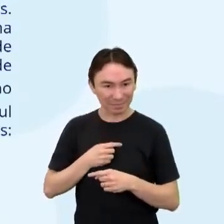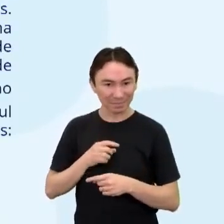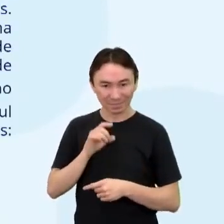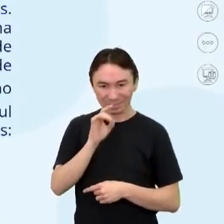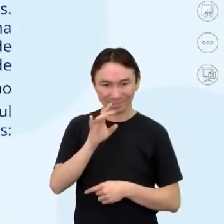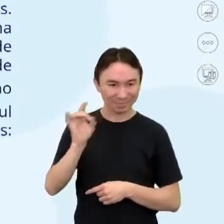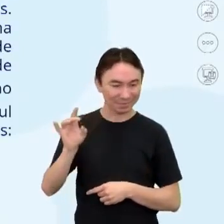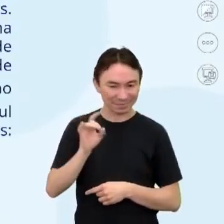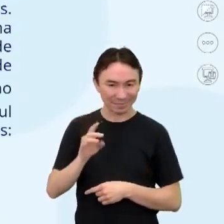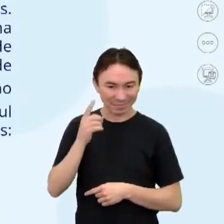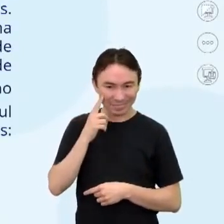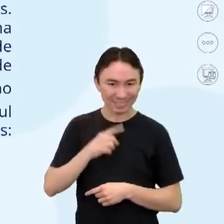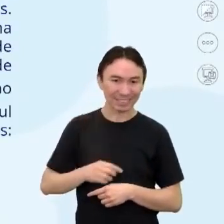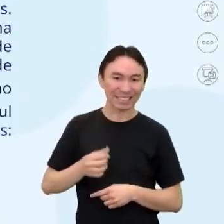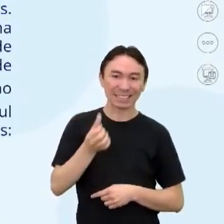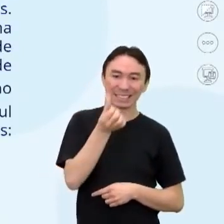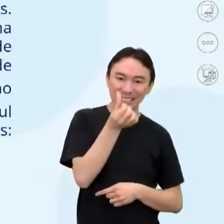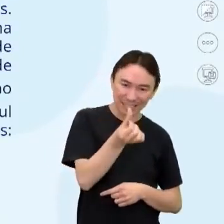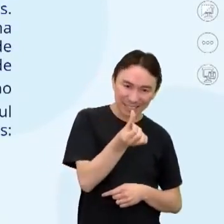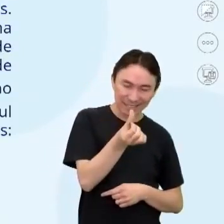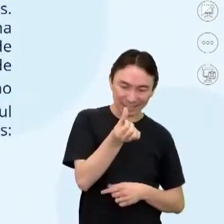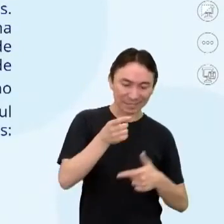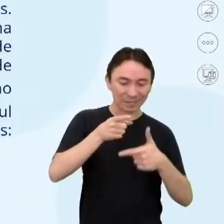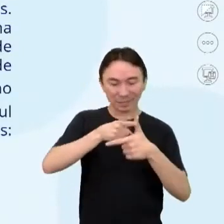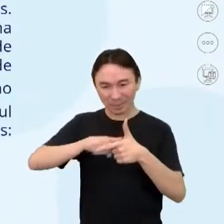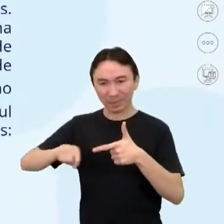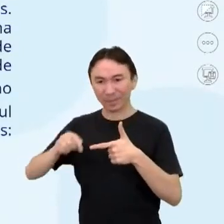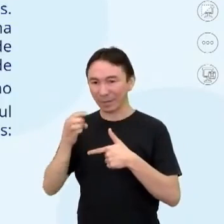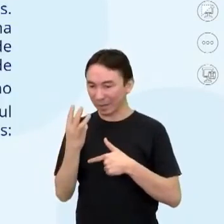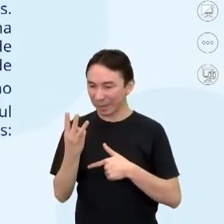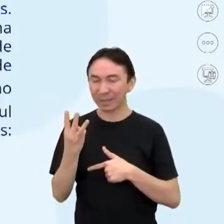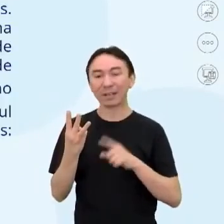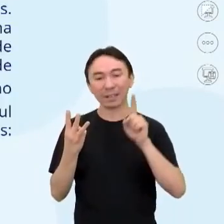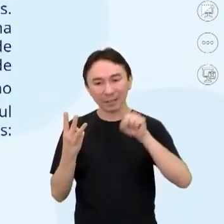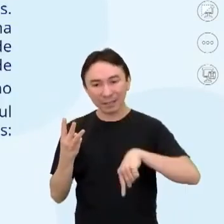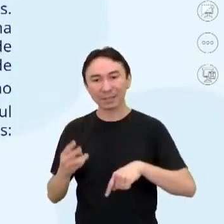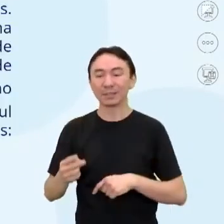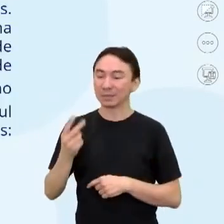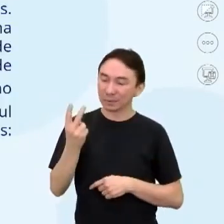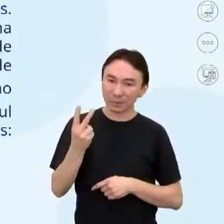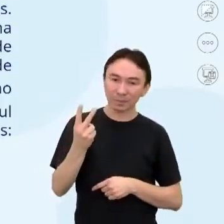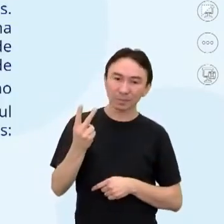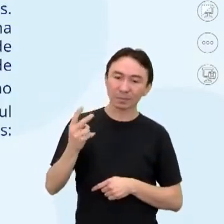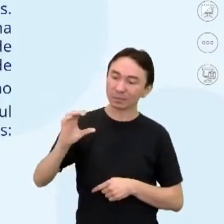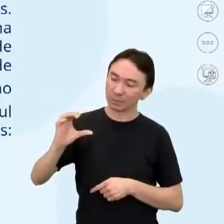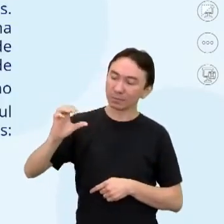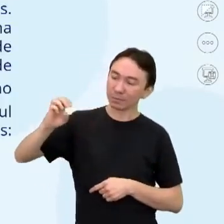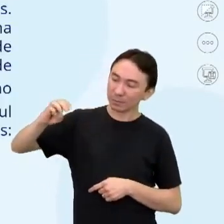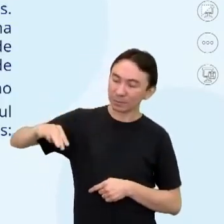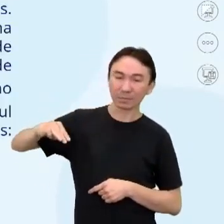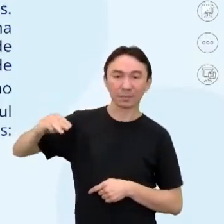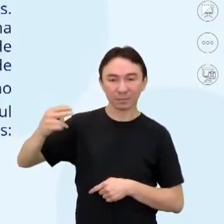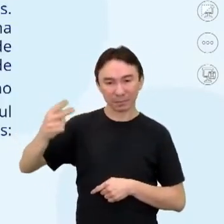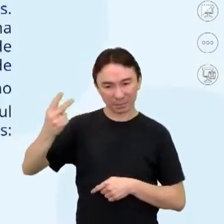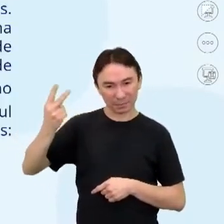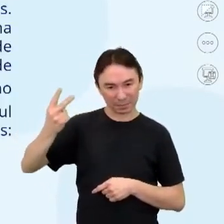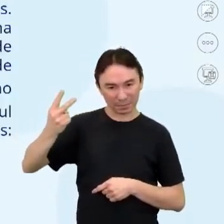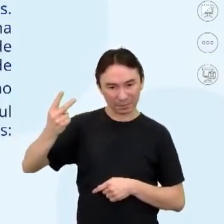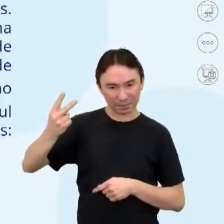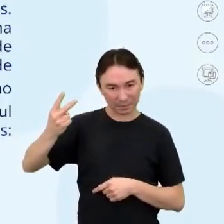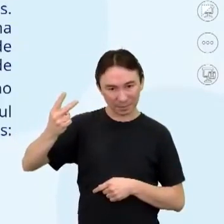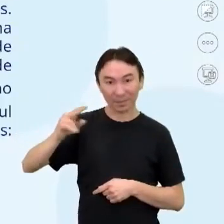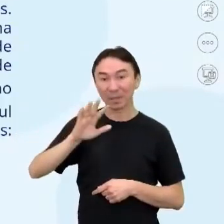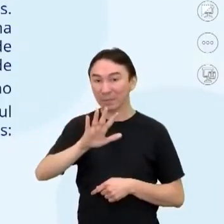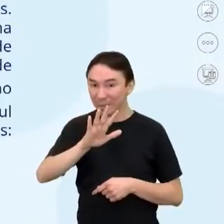3, vai dar quanto? Vai dar 2 centímetros quadrados. Então é essa a ideia. O pessoal parece que percebeu isso aí. Como a área de